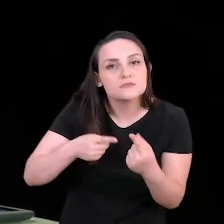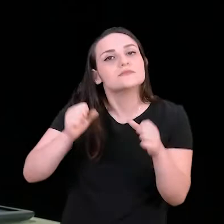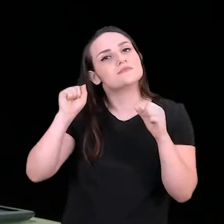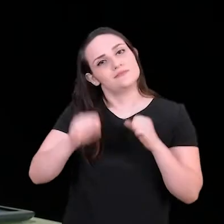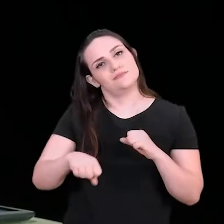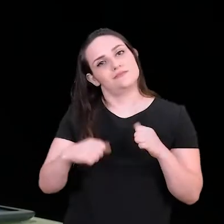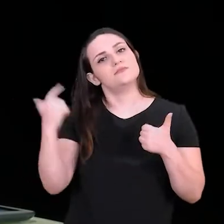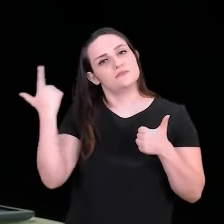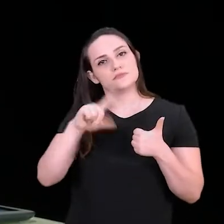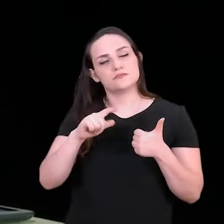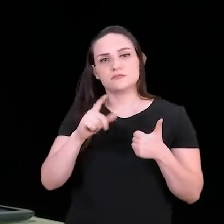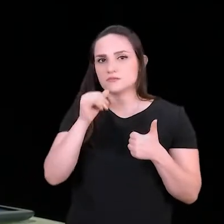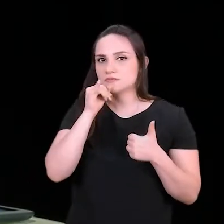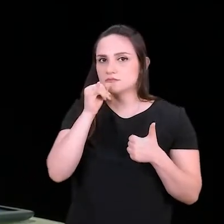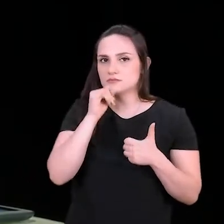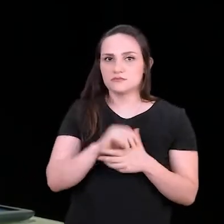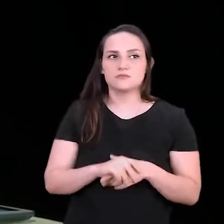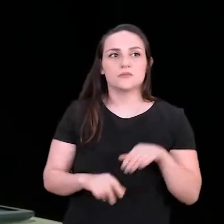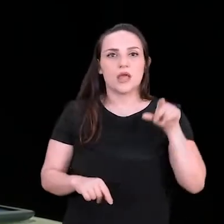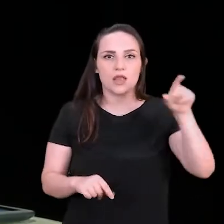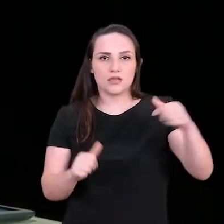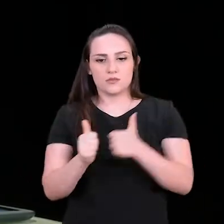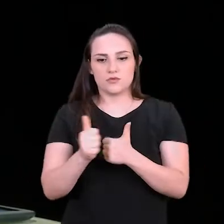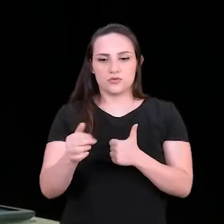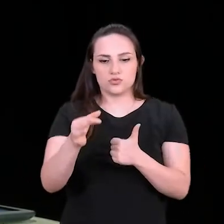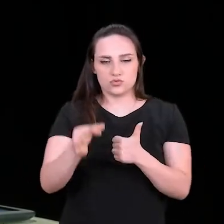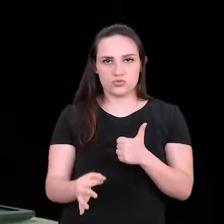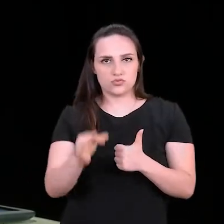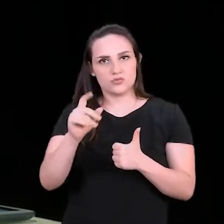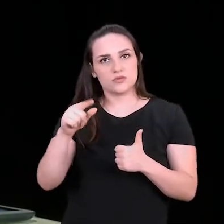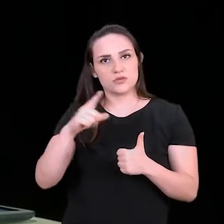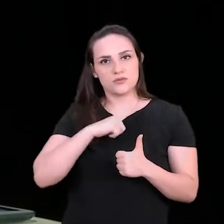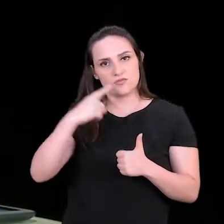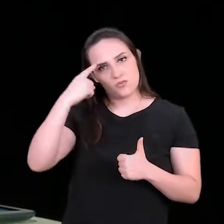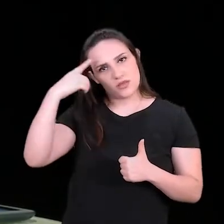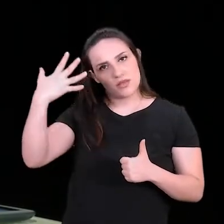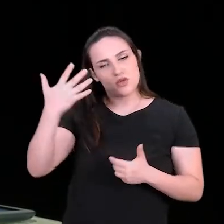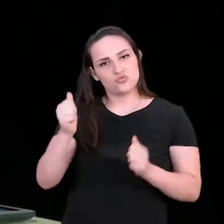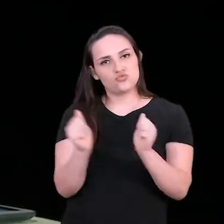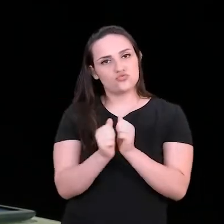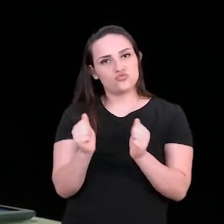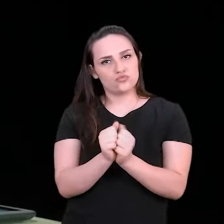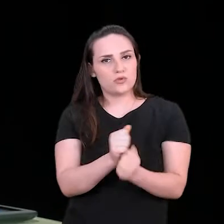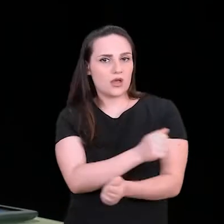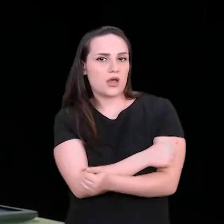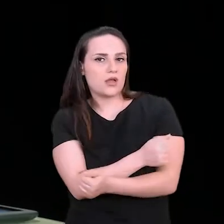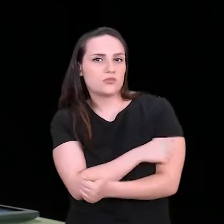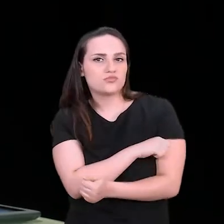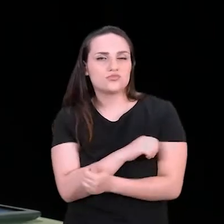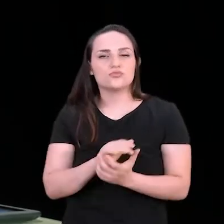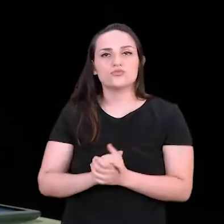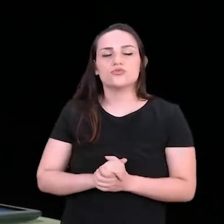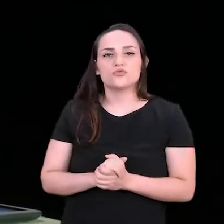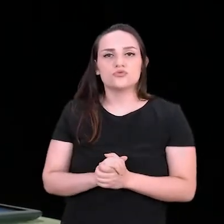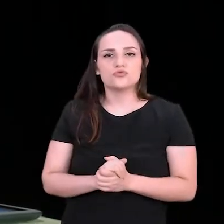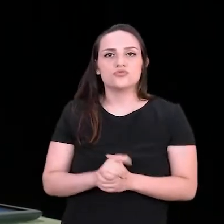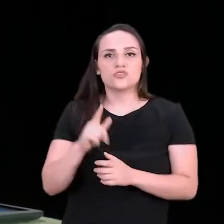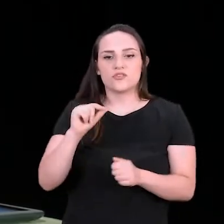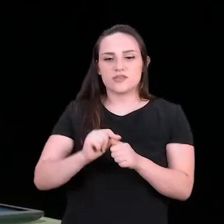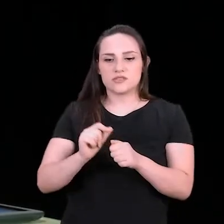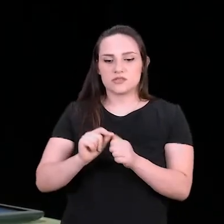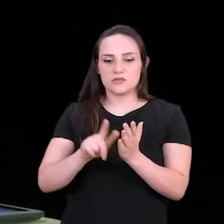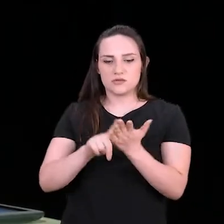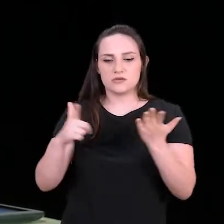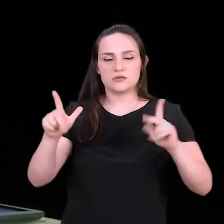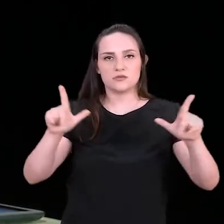assim, a gente tentou, por exemplo, no TJMS, que foi uma ideia com os alunos, de dar nome